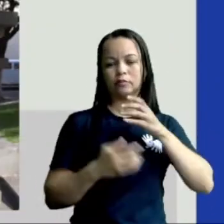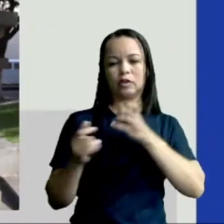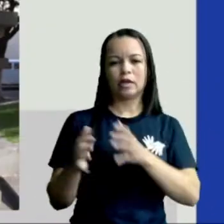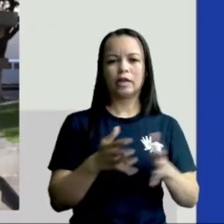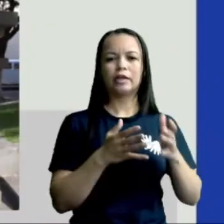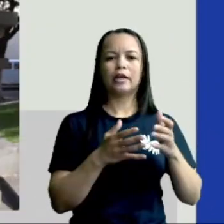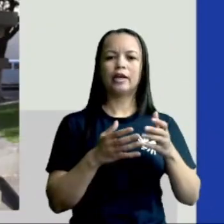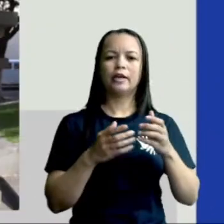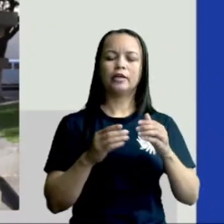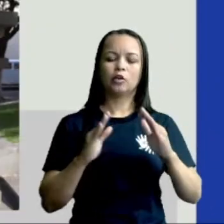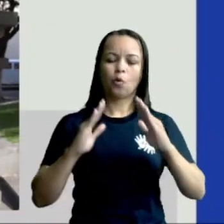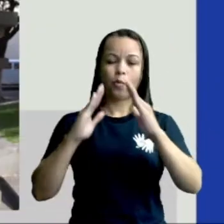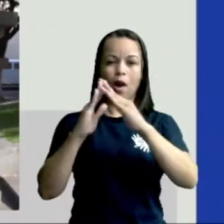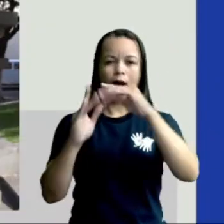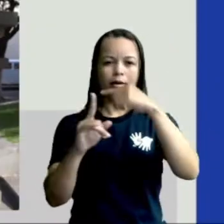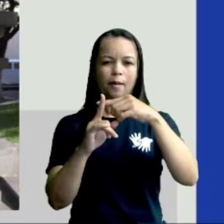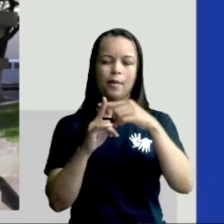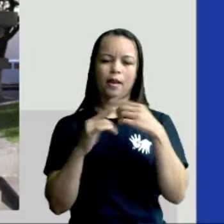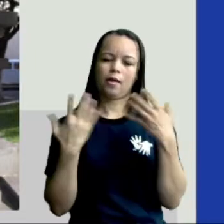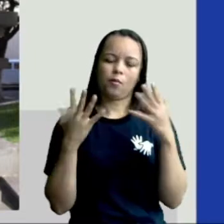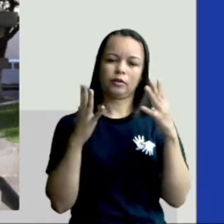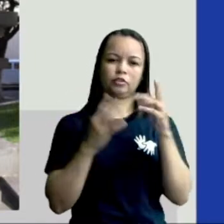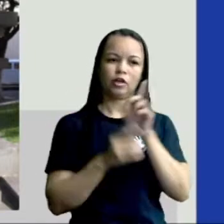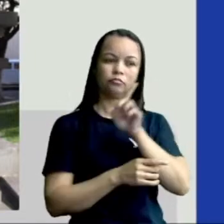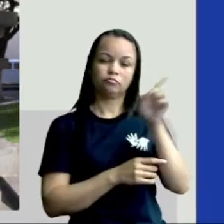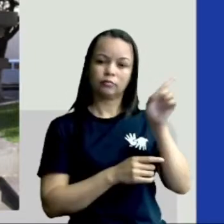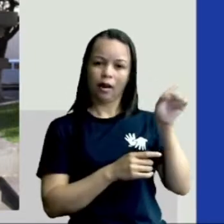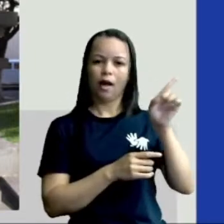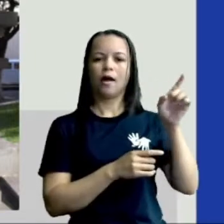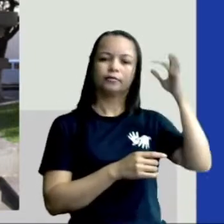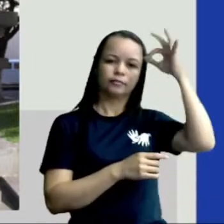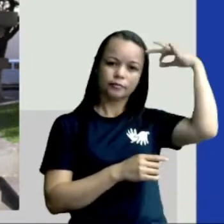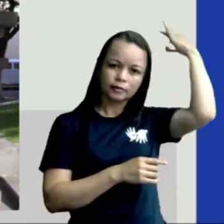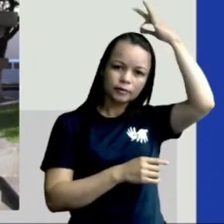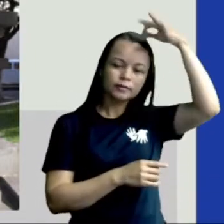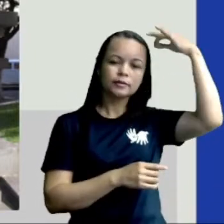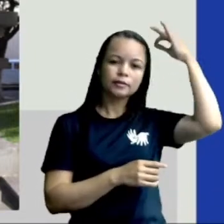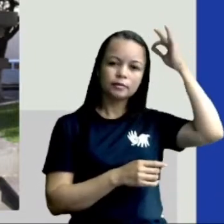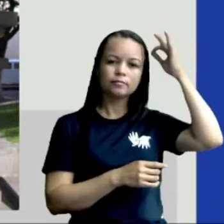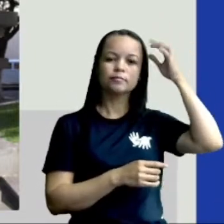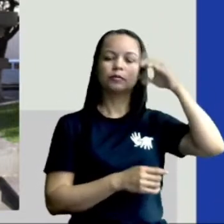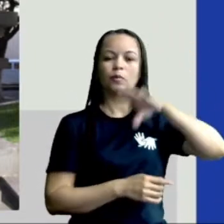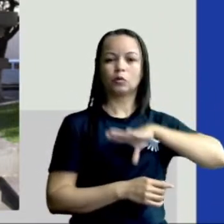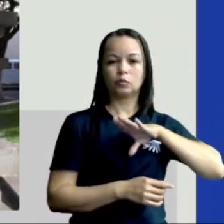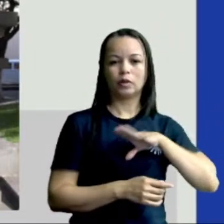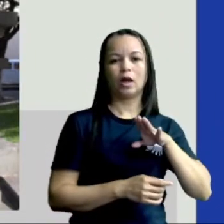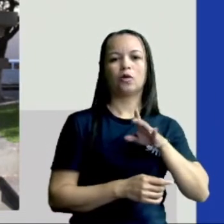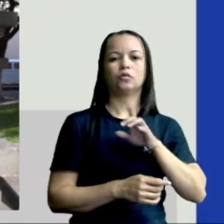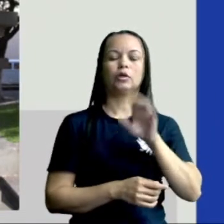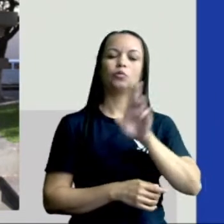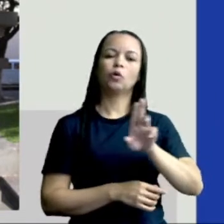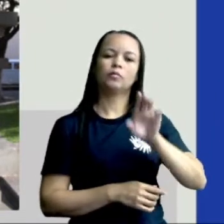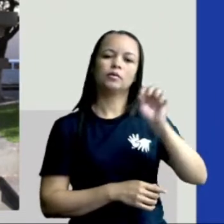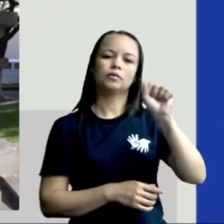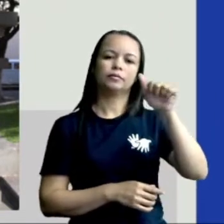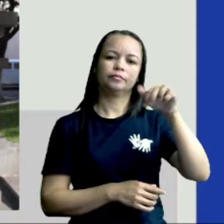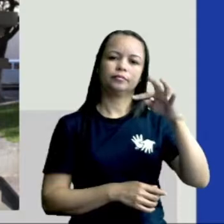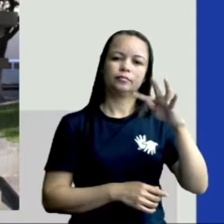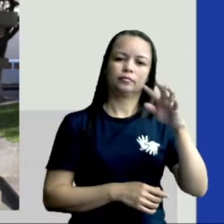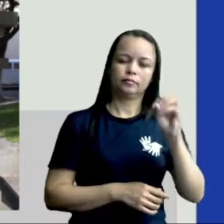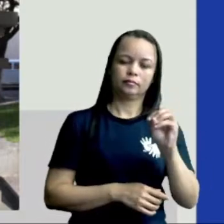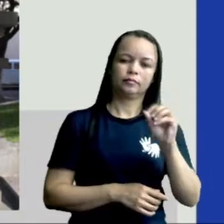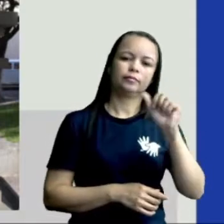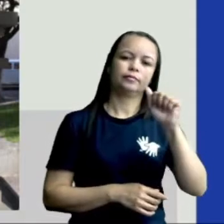ele homenageou o santo de lá de Portugal, Santo Antão da Mata, certo? Olha